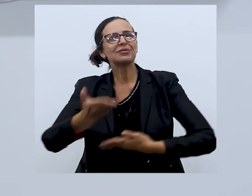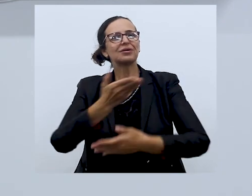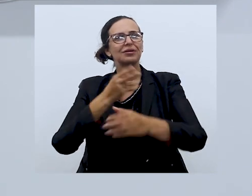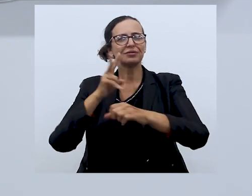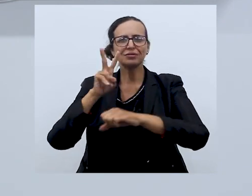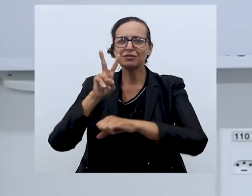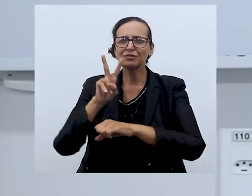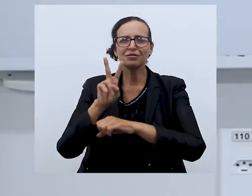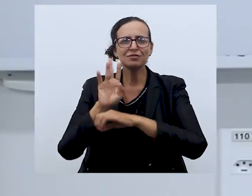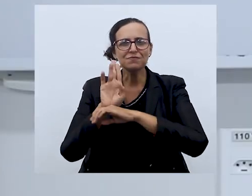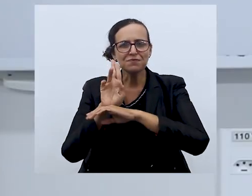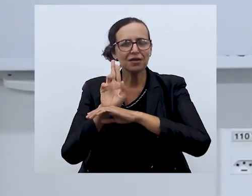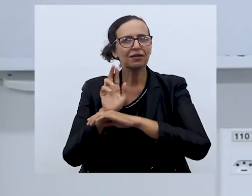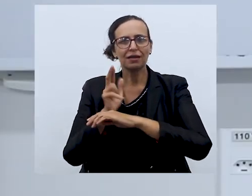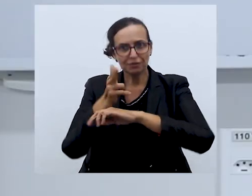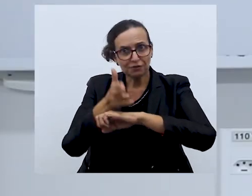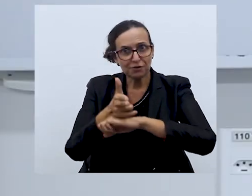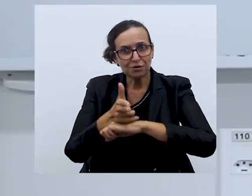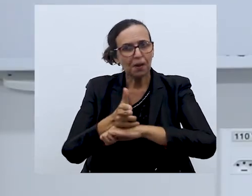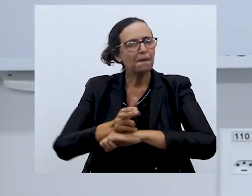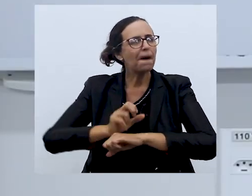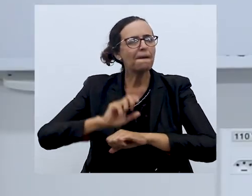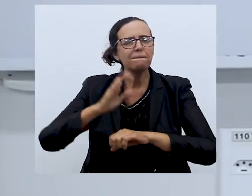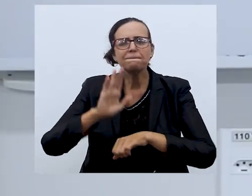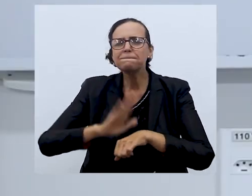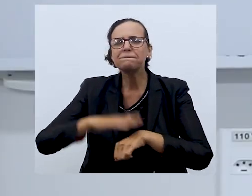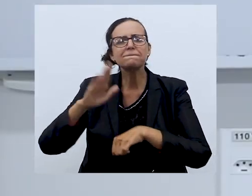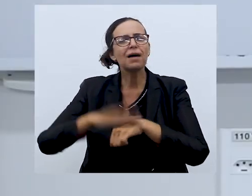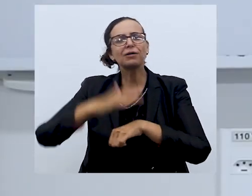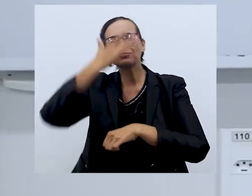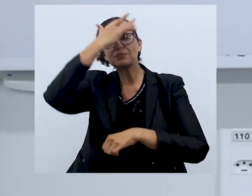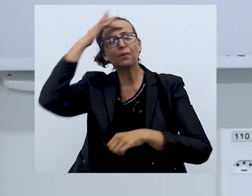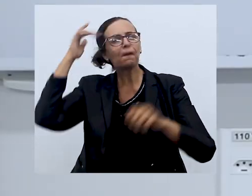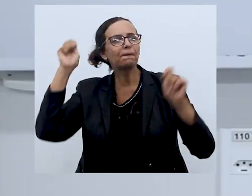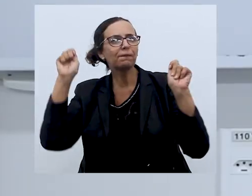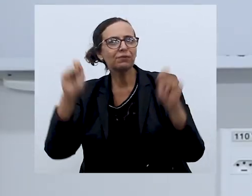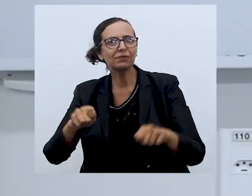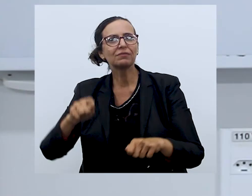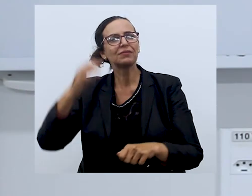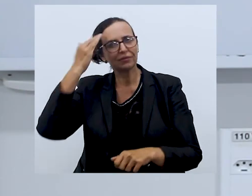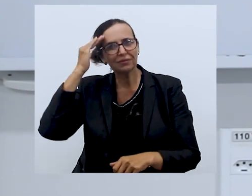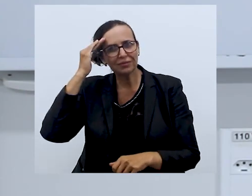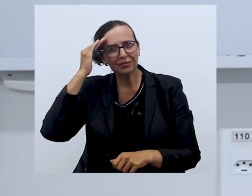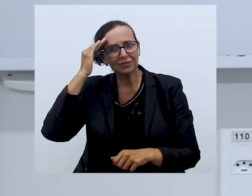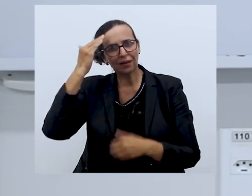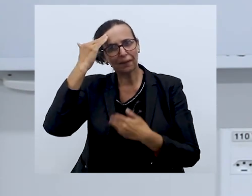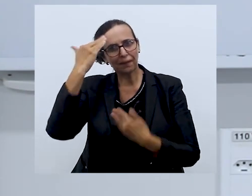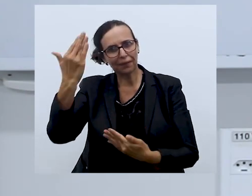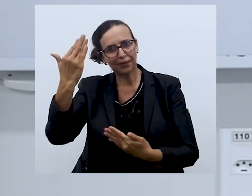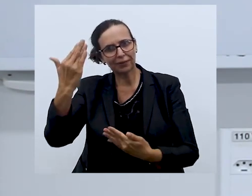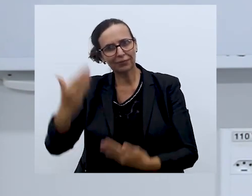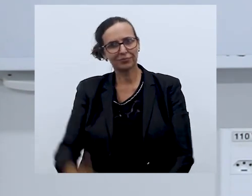vida de alguém. Seja um herói, compartilhe esse vídeo para que alcance o máximo número de pessoas possível. Obrigada!